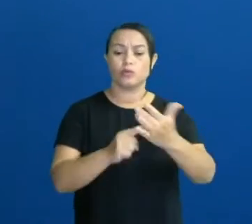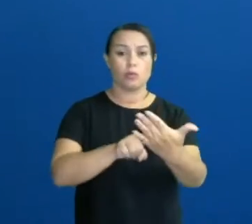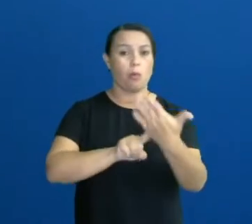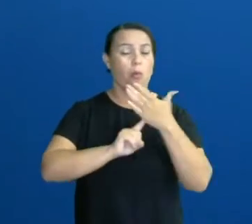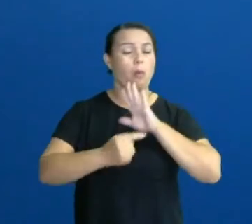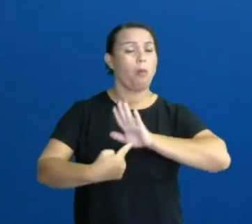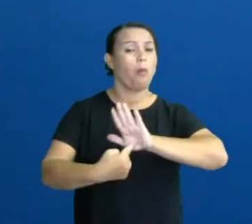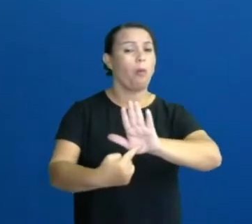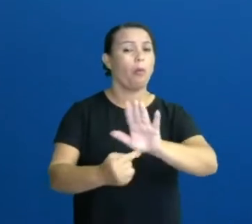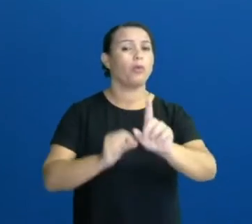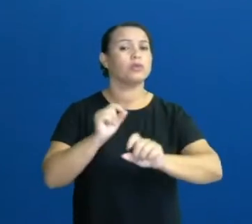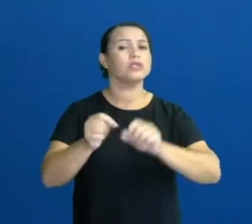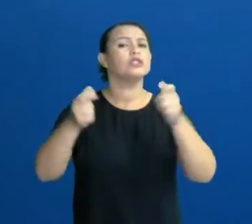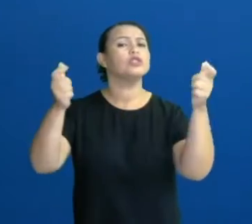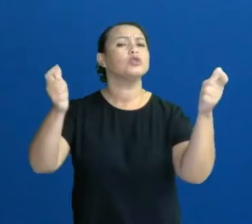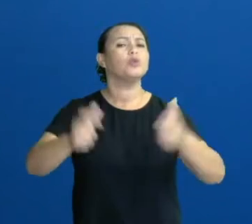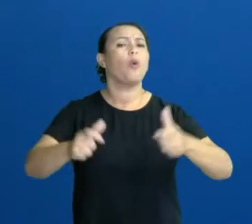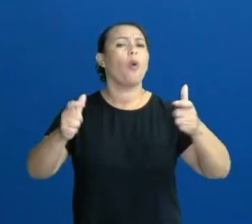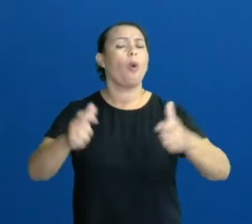que